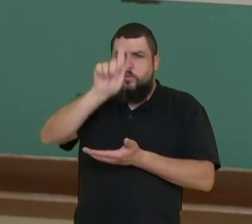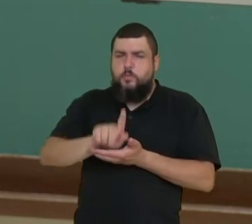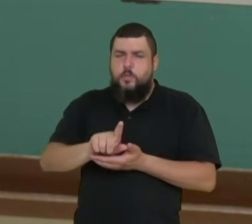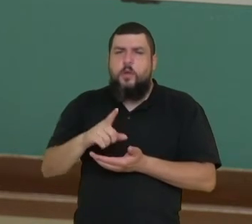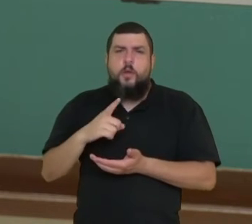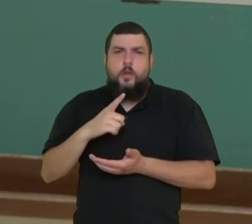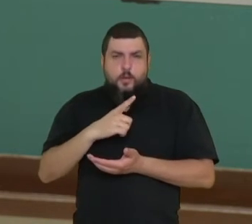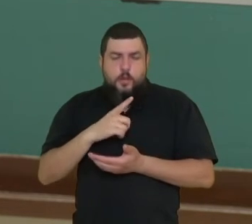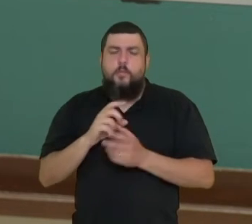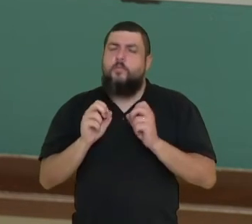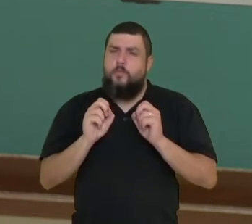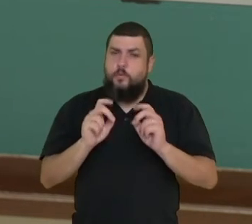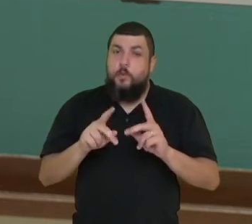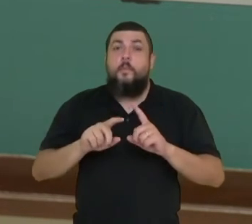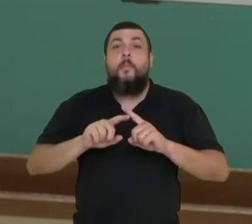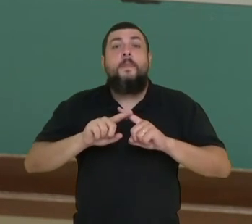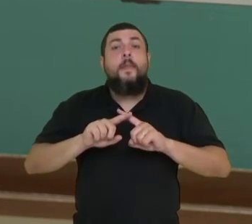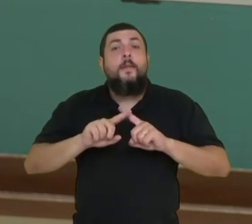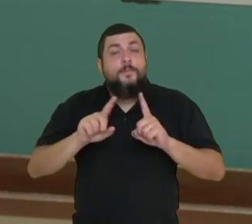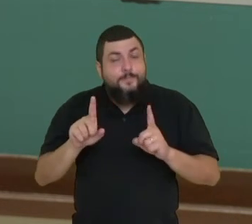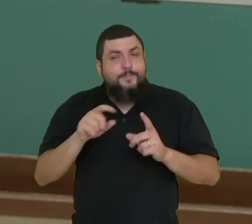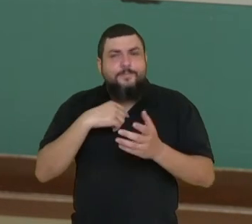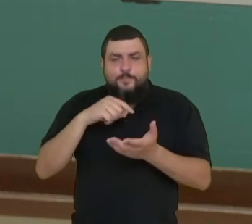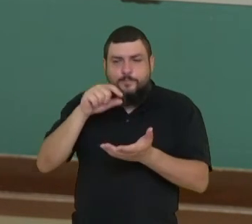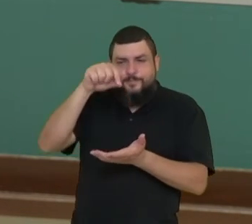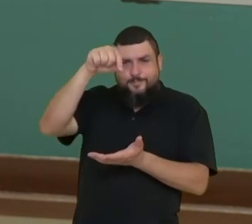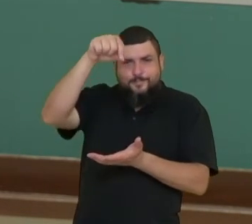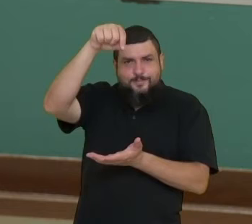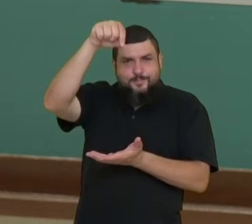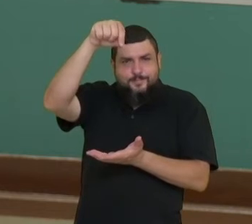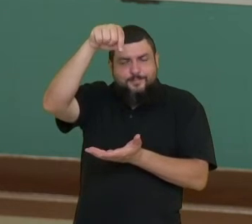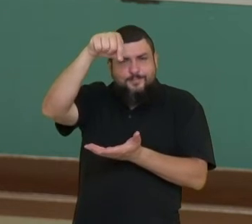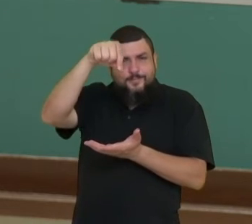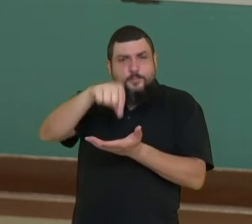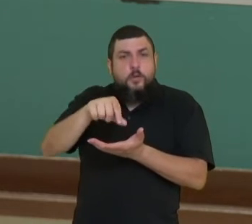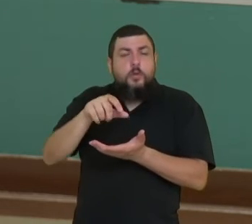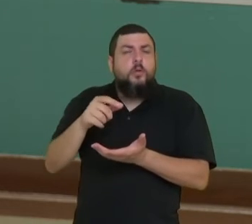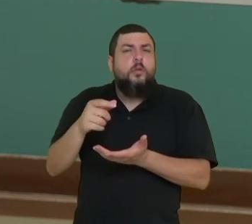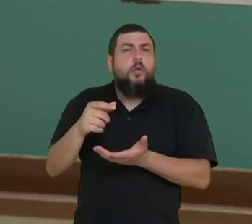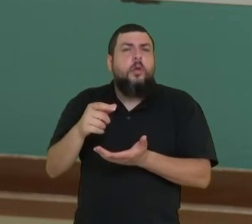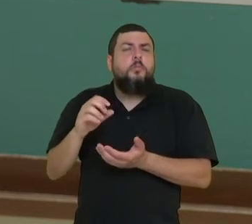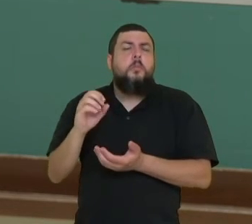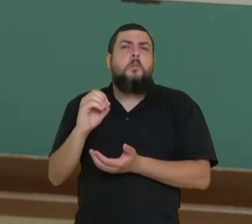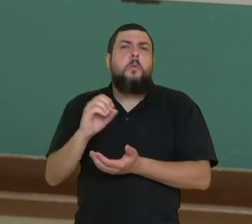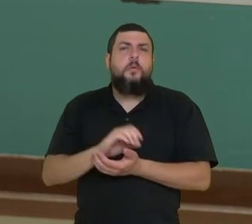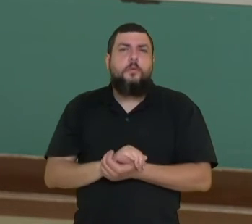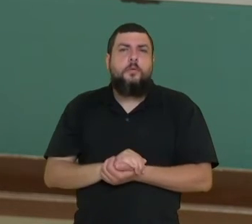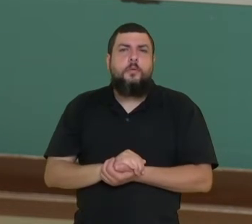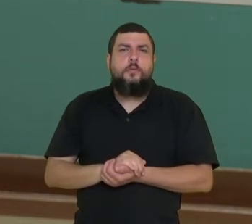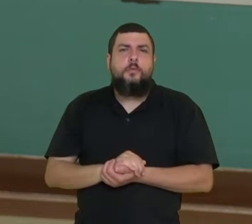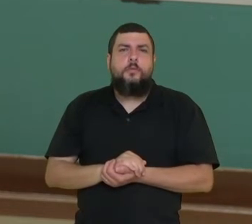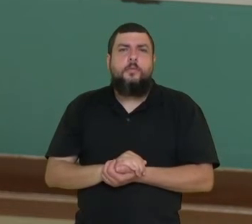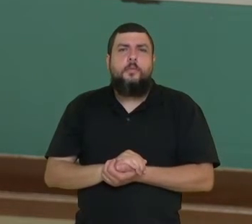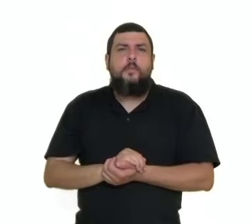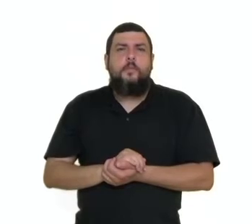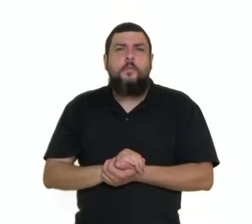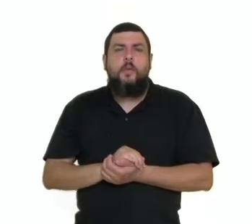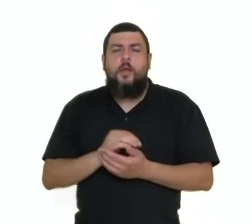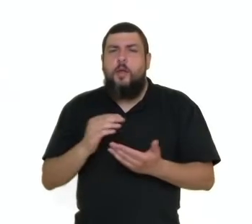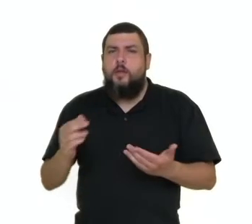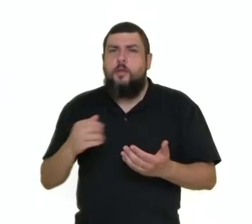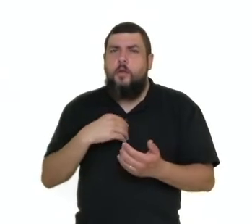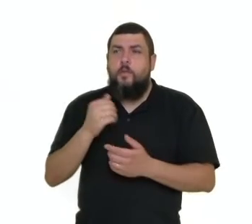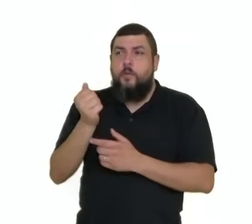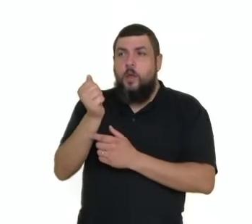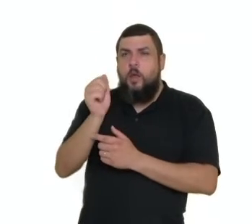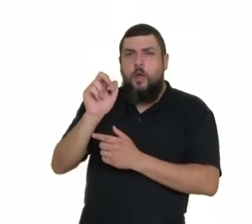existe peso, mas a resultante que nós temos ali vai ser nula, certo? Então, na verdade, né, a força de resistência do ar